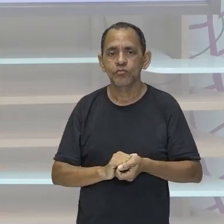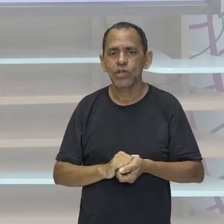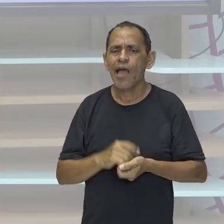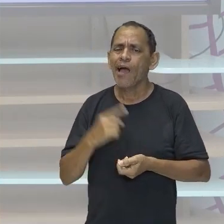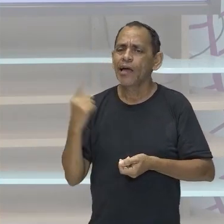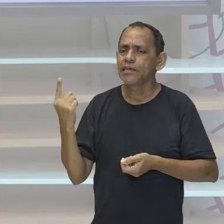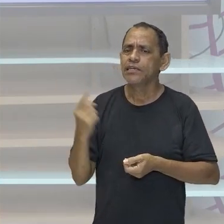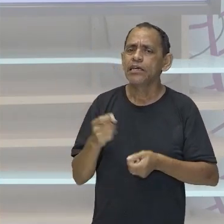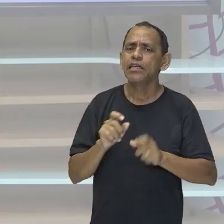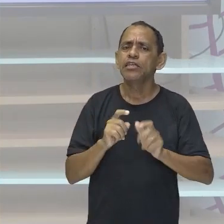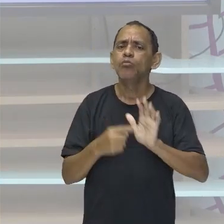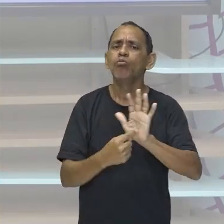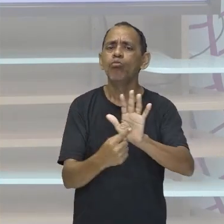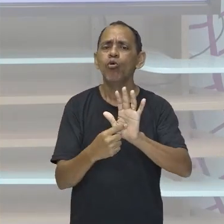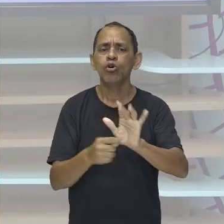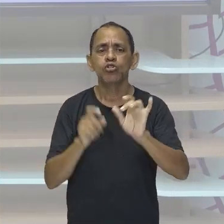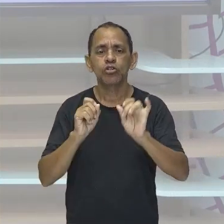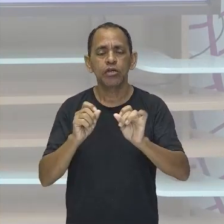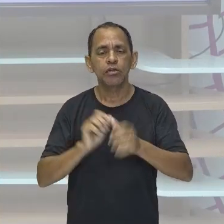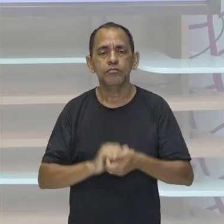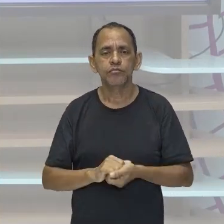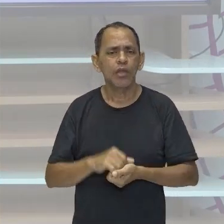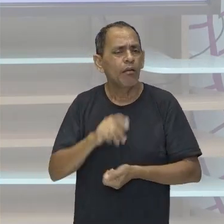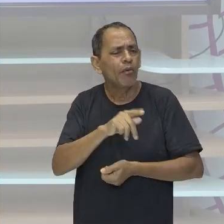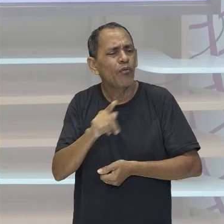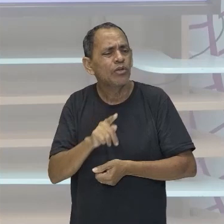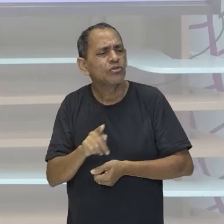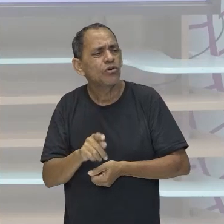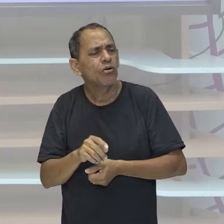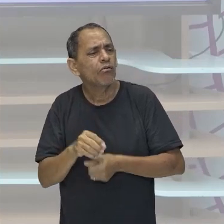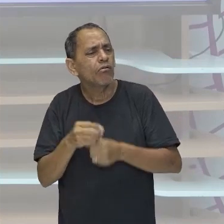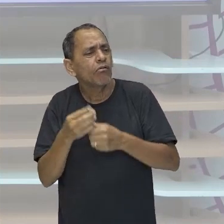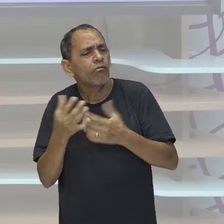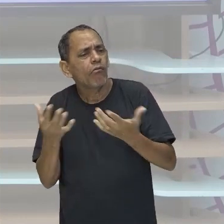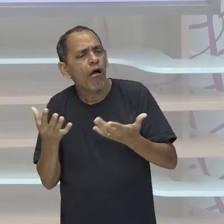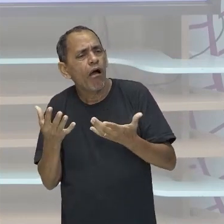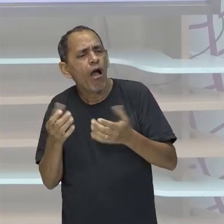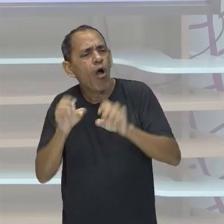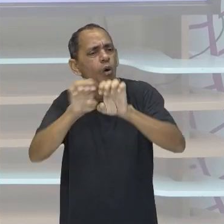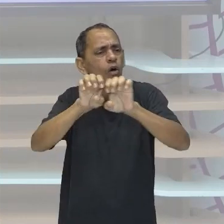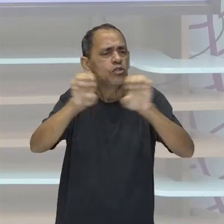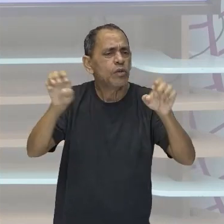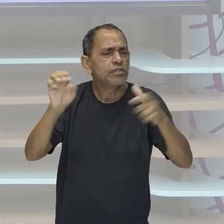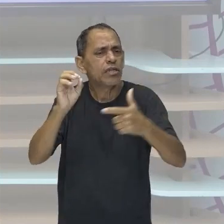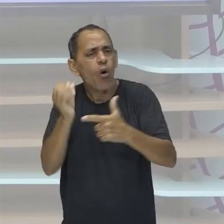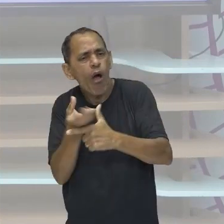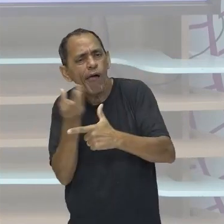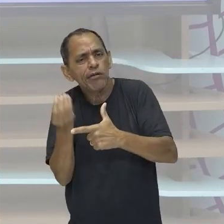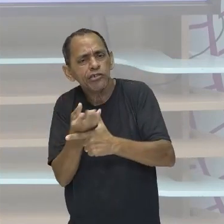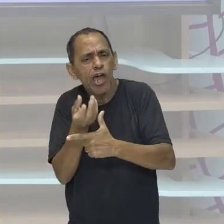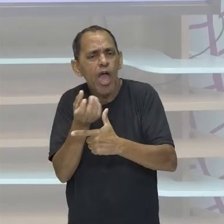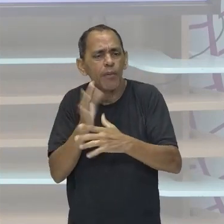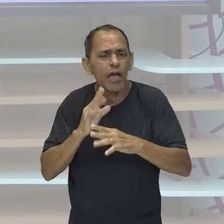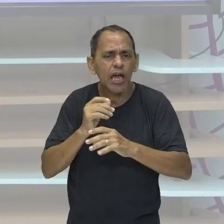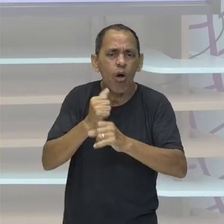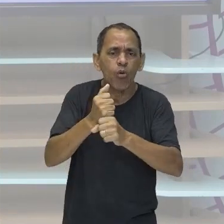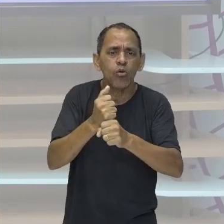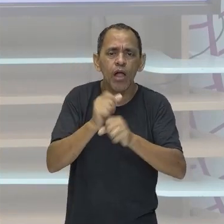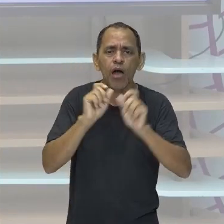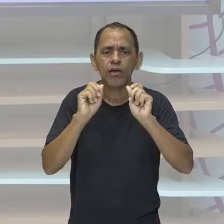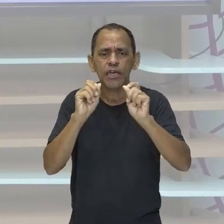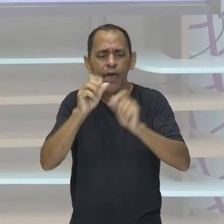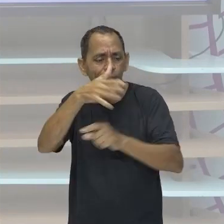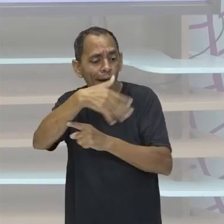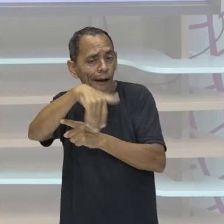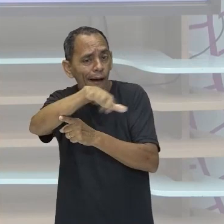eu poderia perguntar, professor, mas qual seria a expressão algébrica para nós calcularmos a